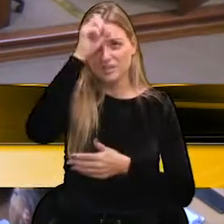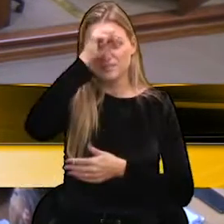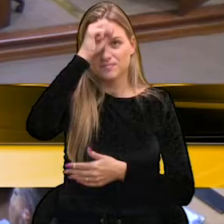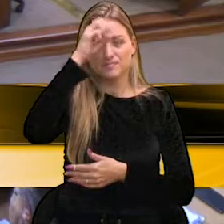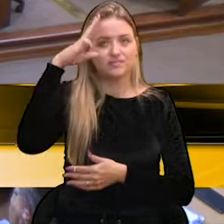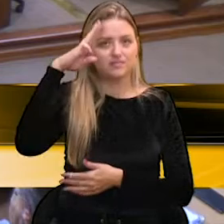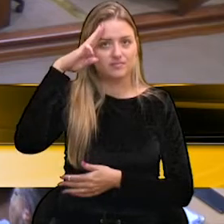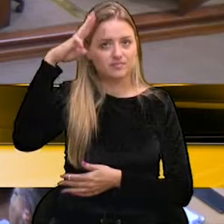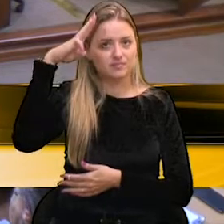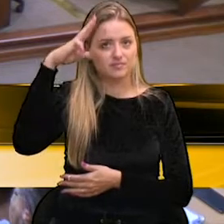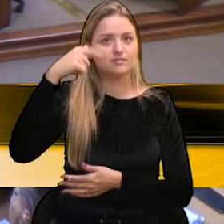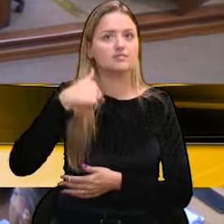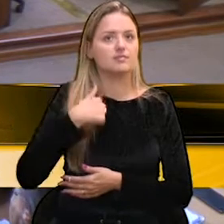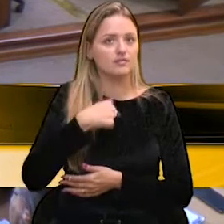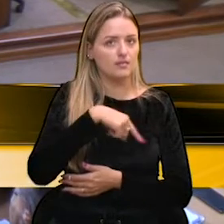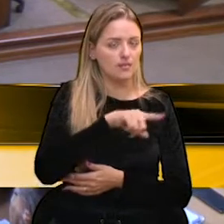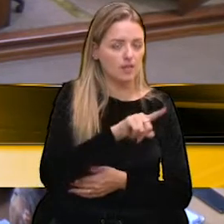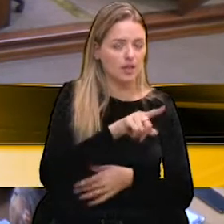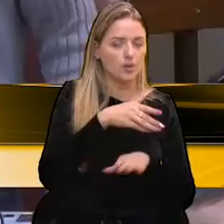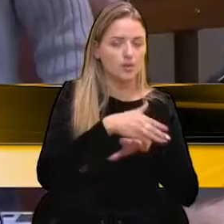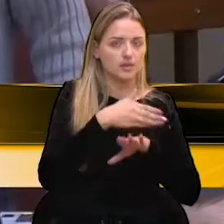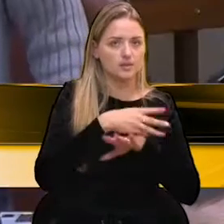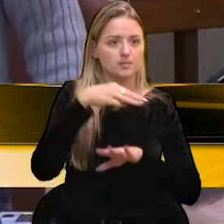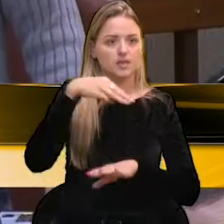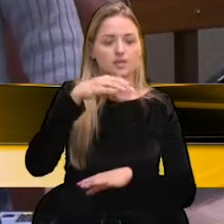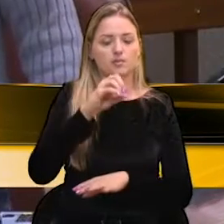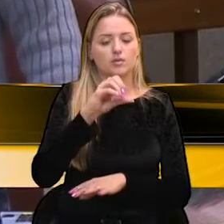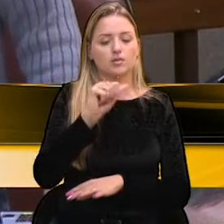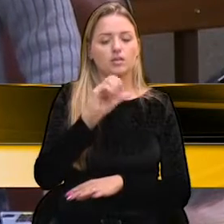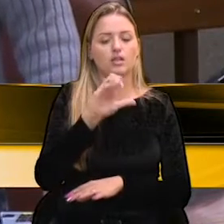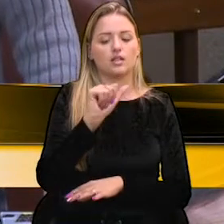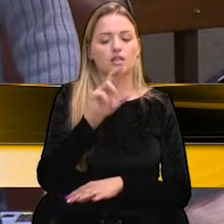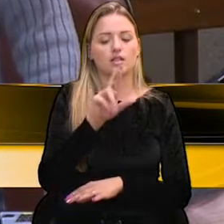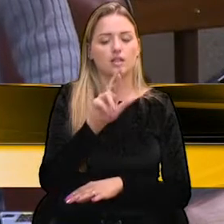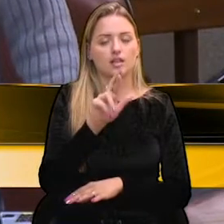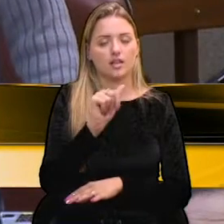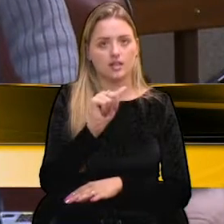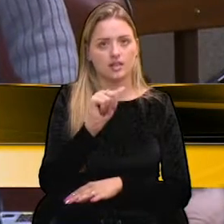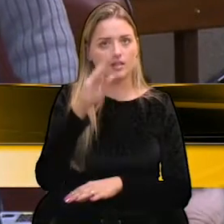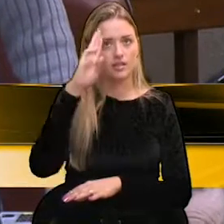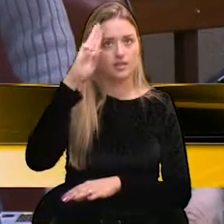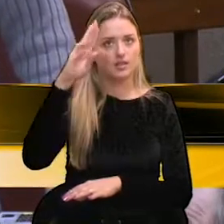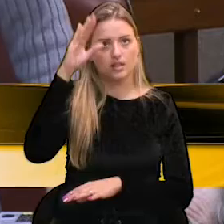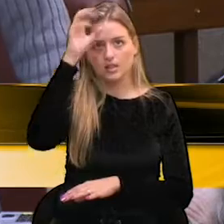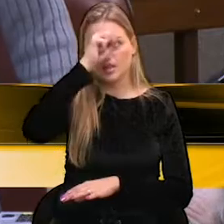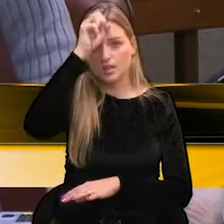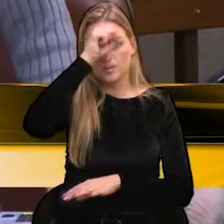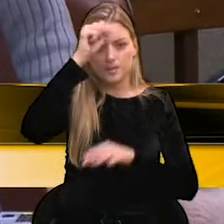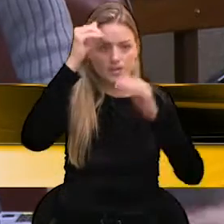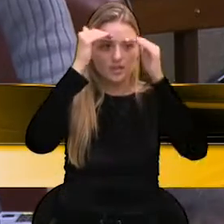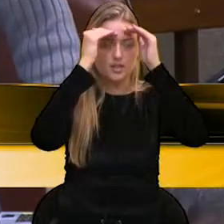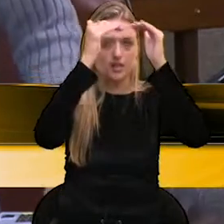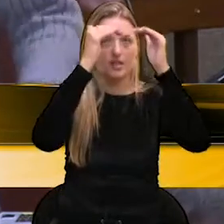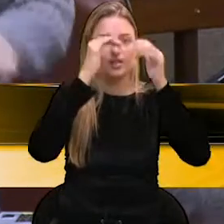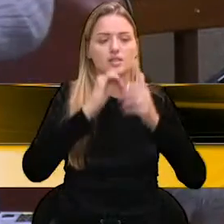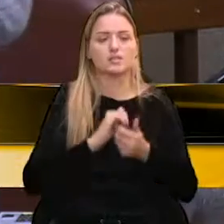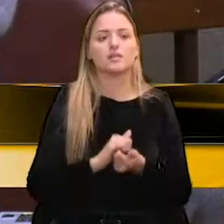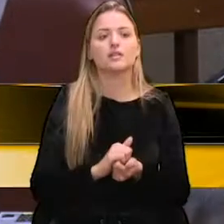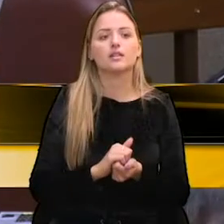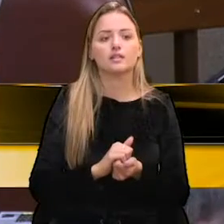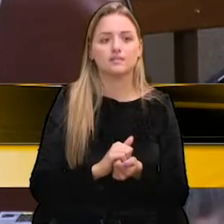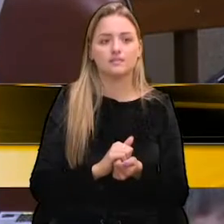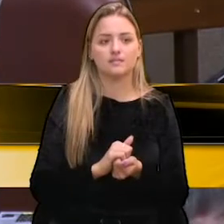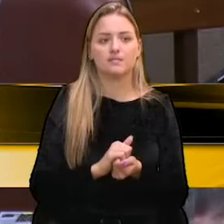escoteiros, né, fui escoteiro do Moacara, que aprender a respeitar